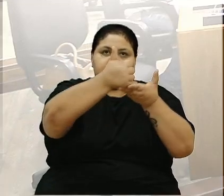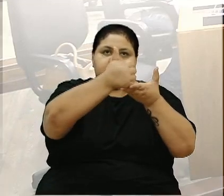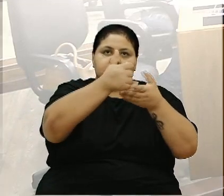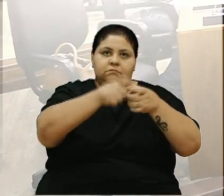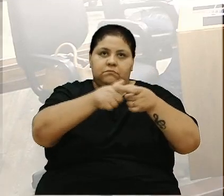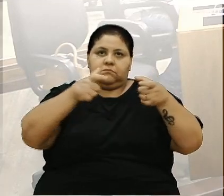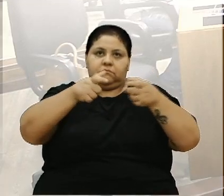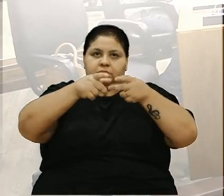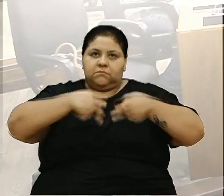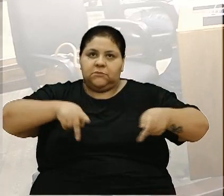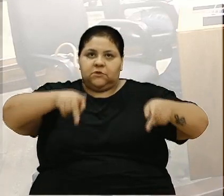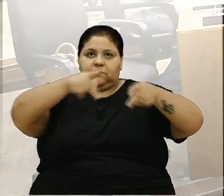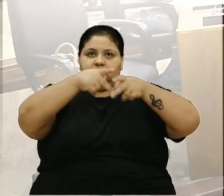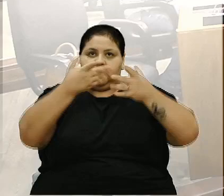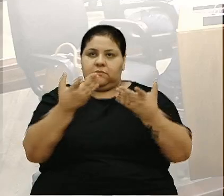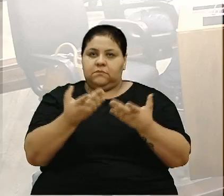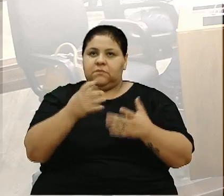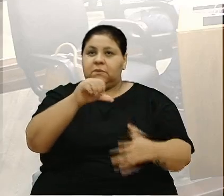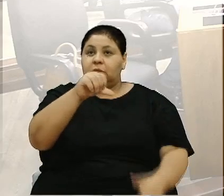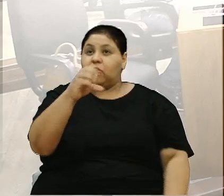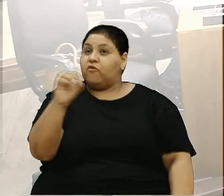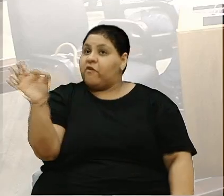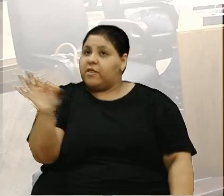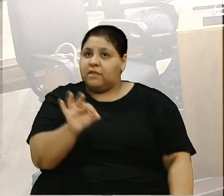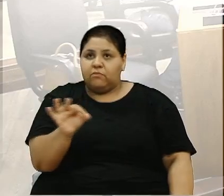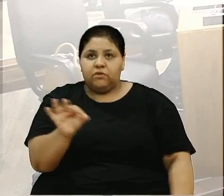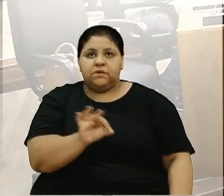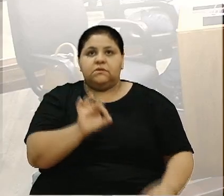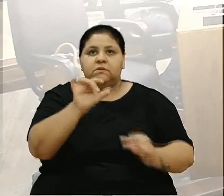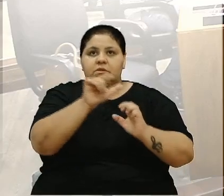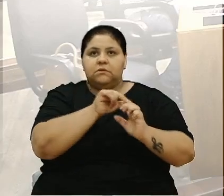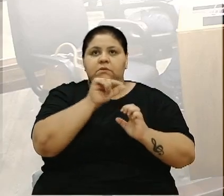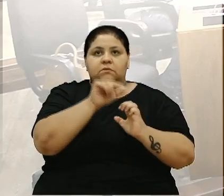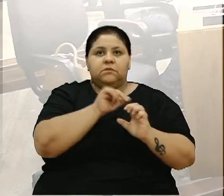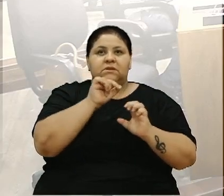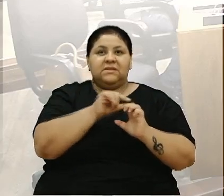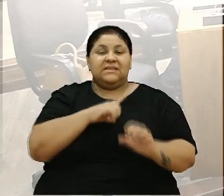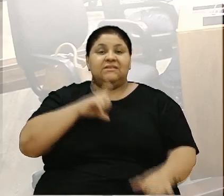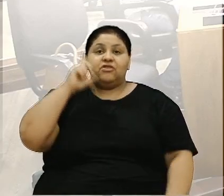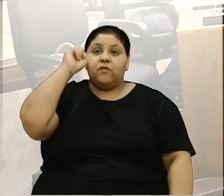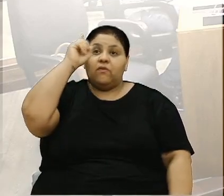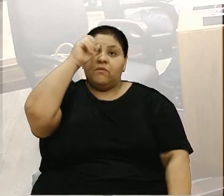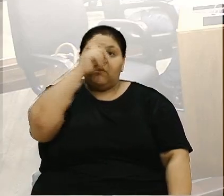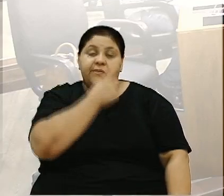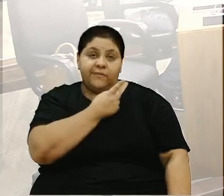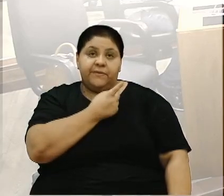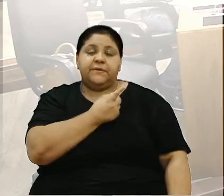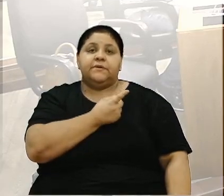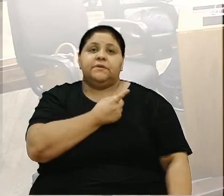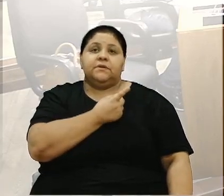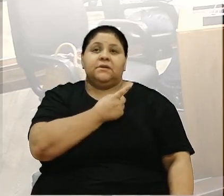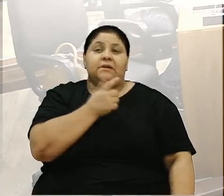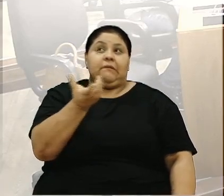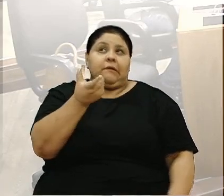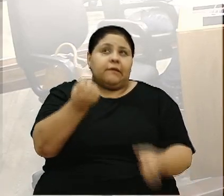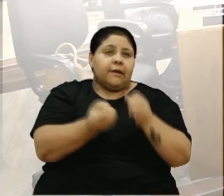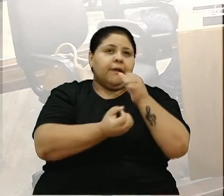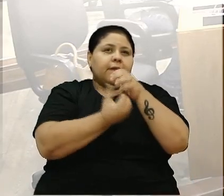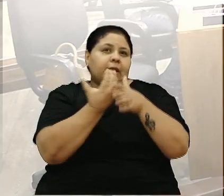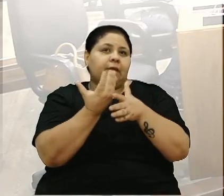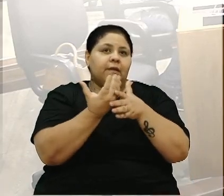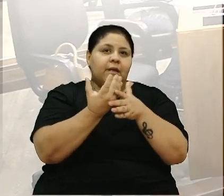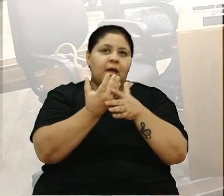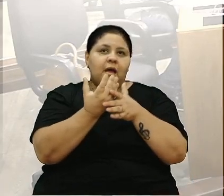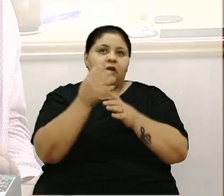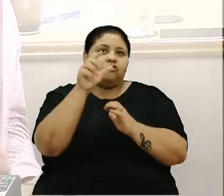da população. 90% dos empresários, com dificuldades, tentam criar, instalar a sua